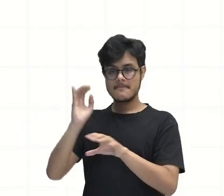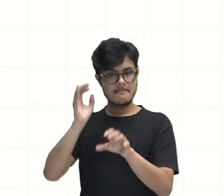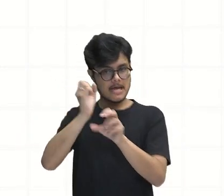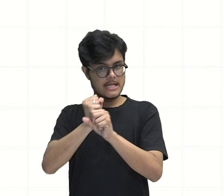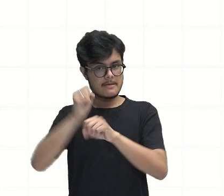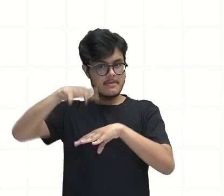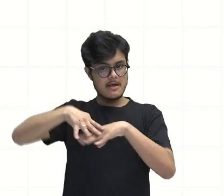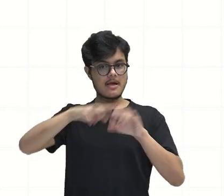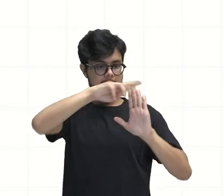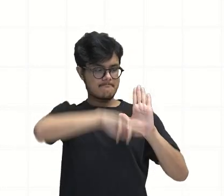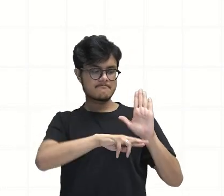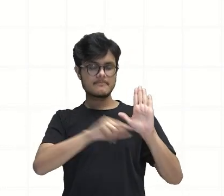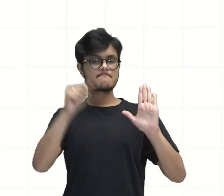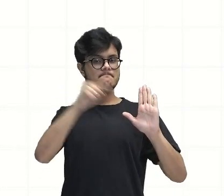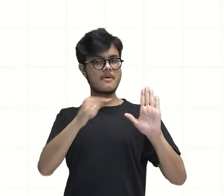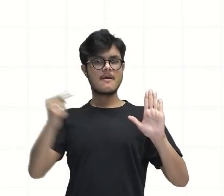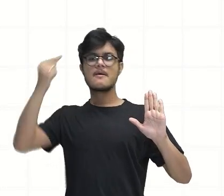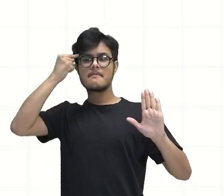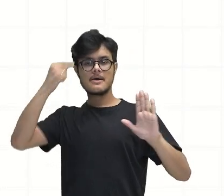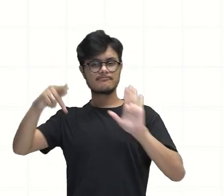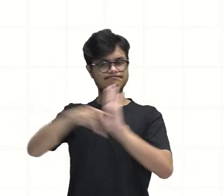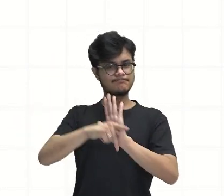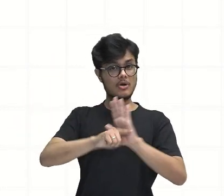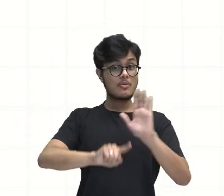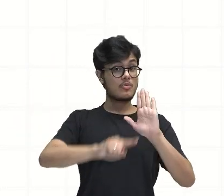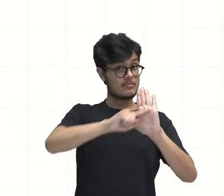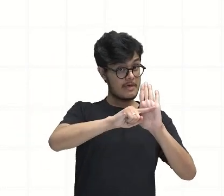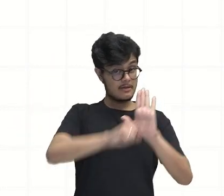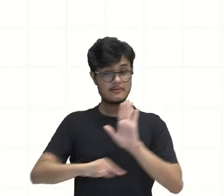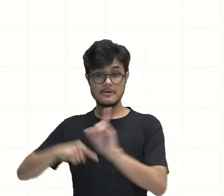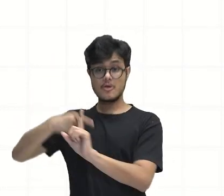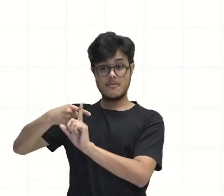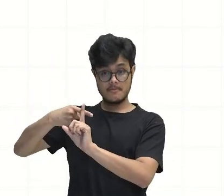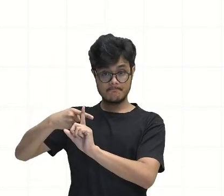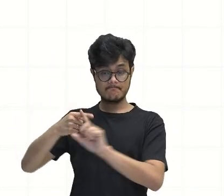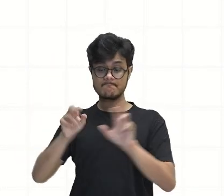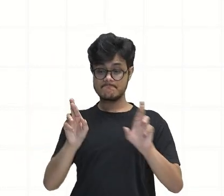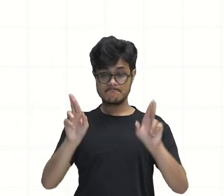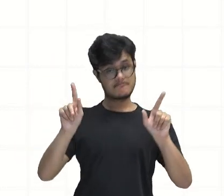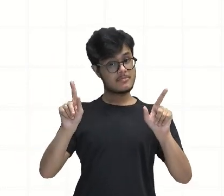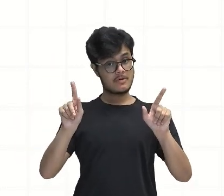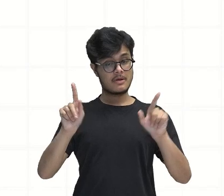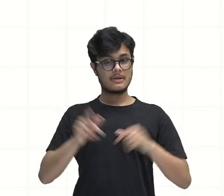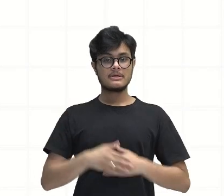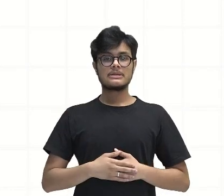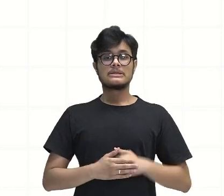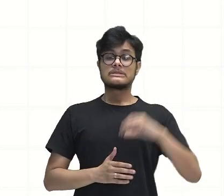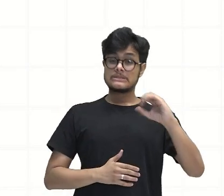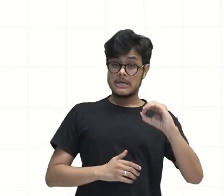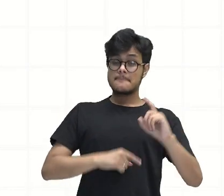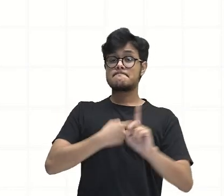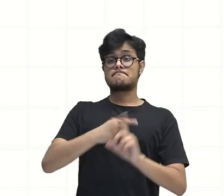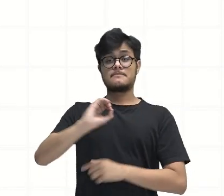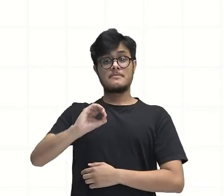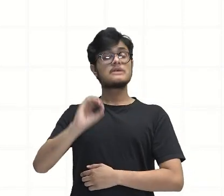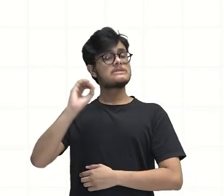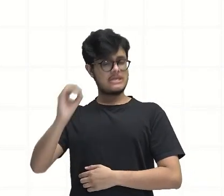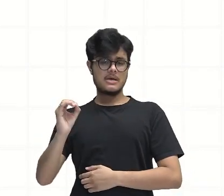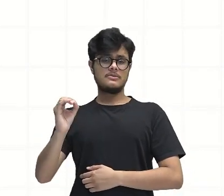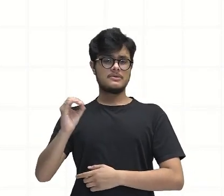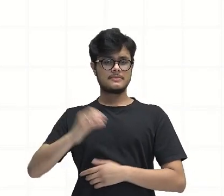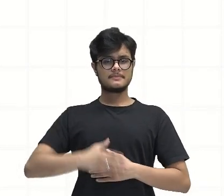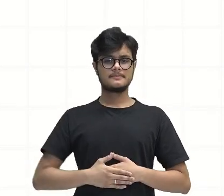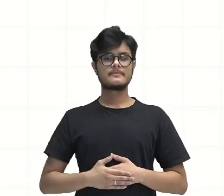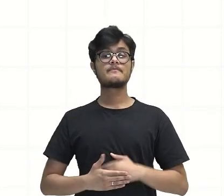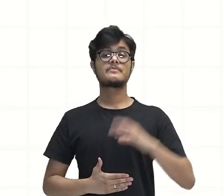levar em consideração o sinal, tá bom? Então, ó, 0 mais 0, eu vou obter 0.